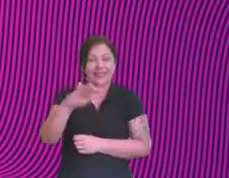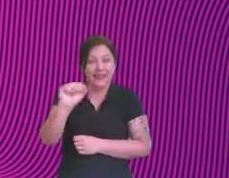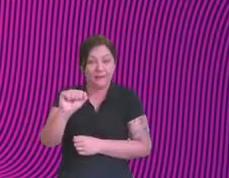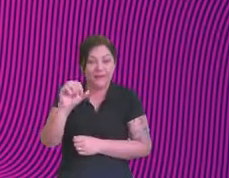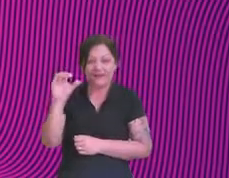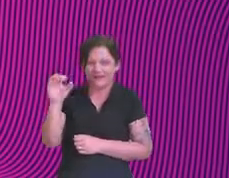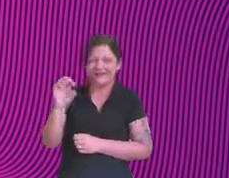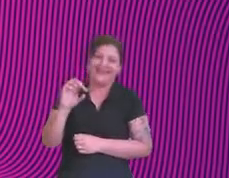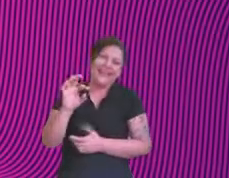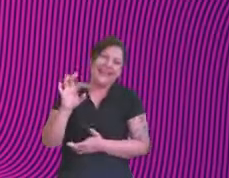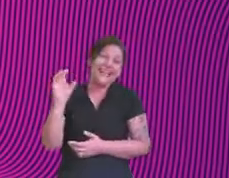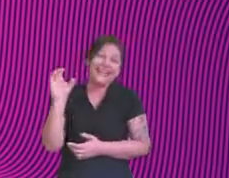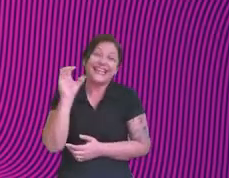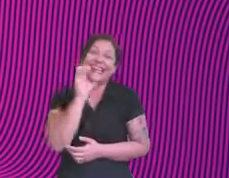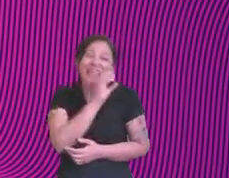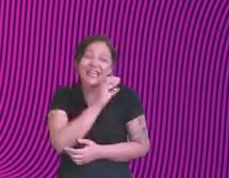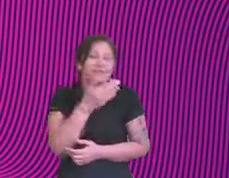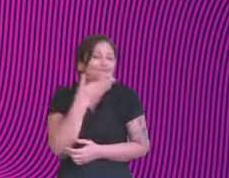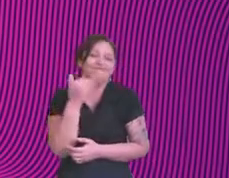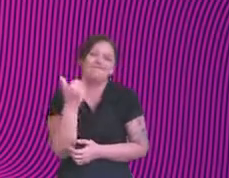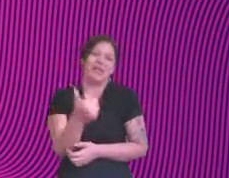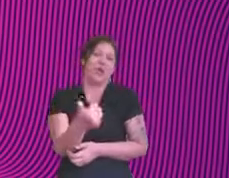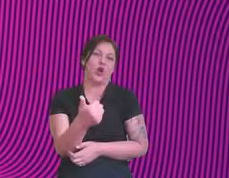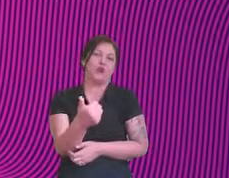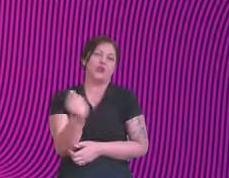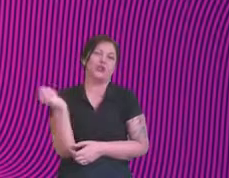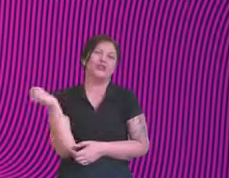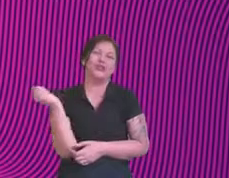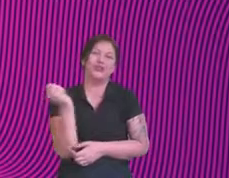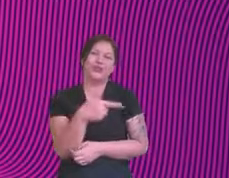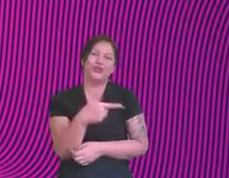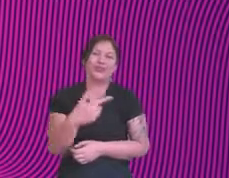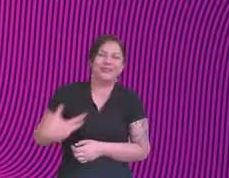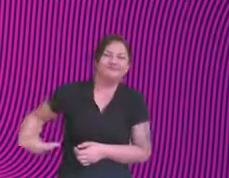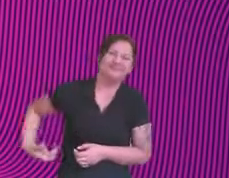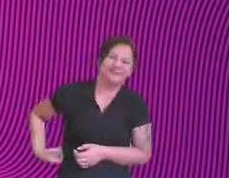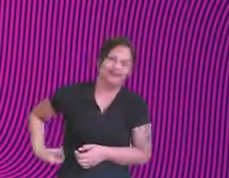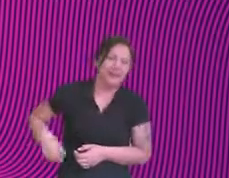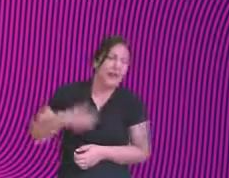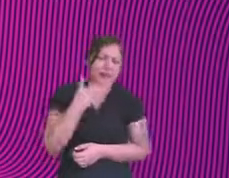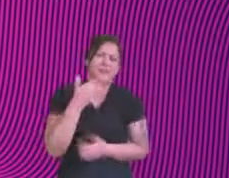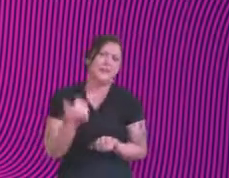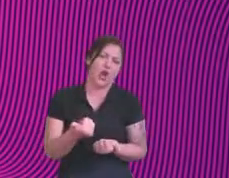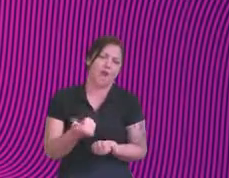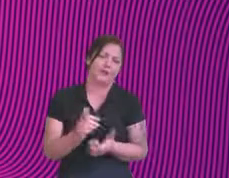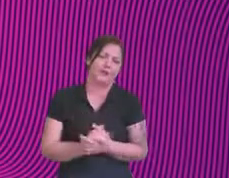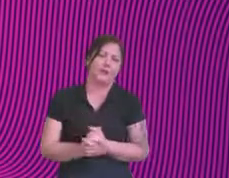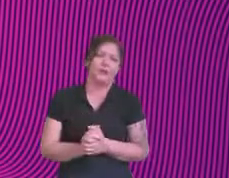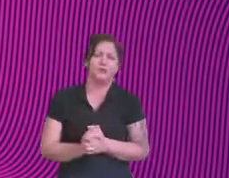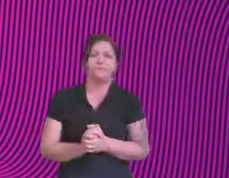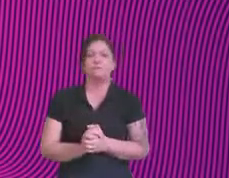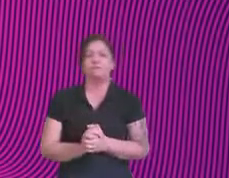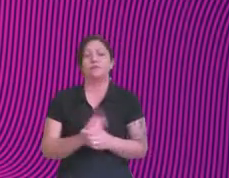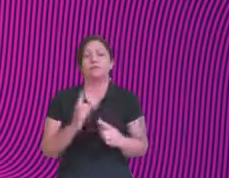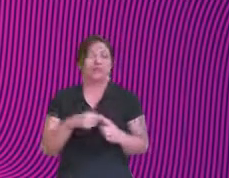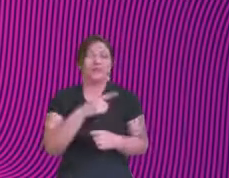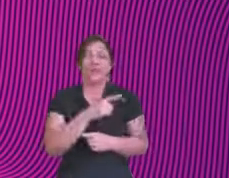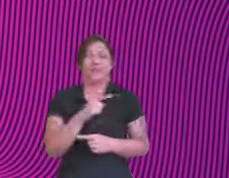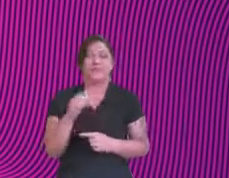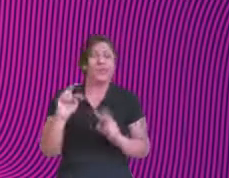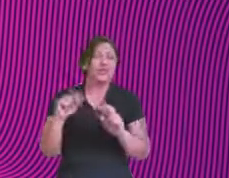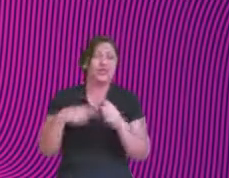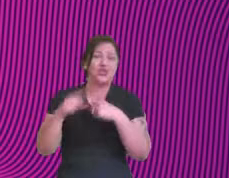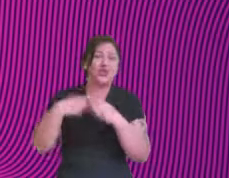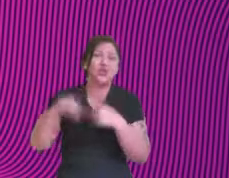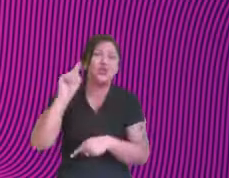Então, infelizmente, por conta de tempo, a gente já vai ter que acabar, mas tem 2 perguntas da plateia, Rodrigo. Uma, na verdade,